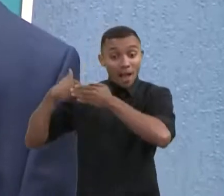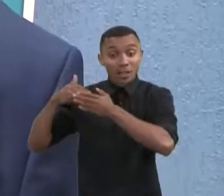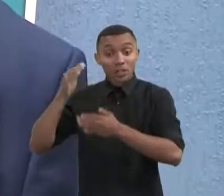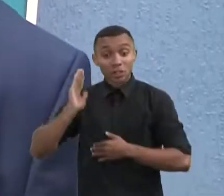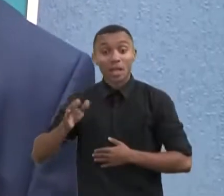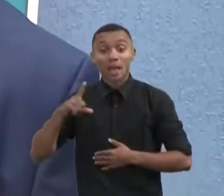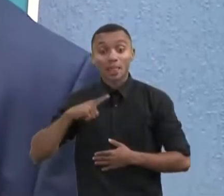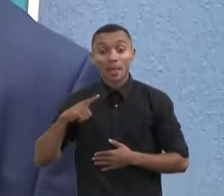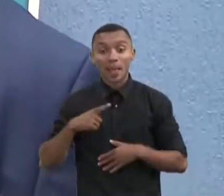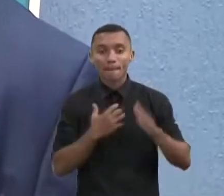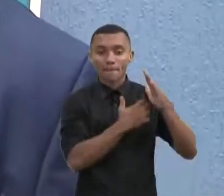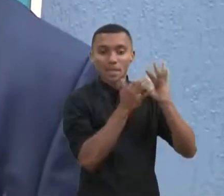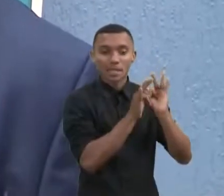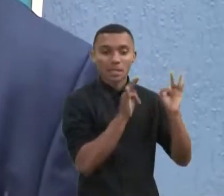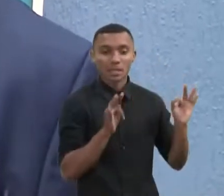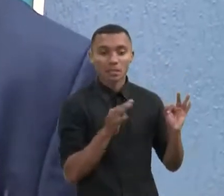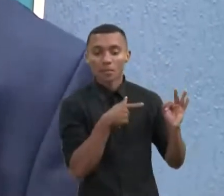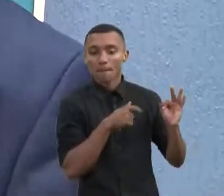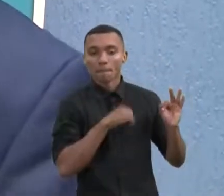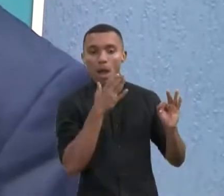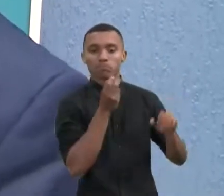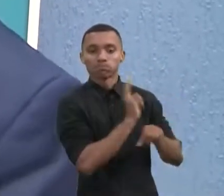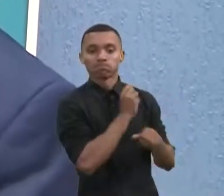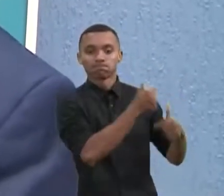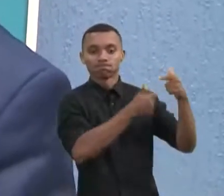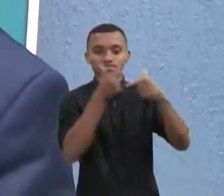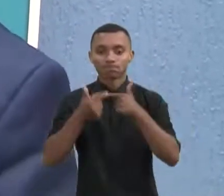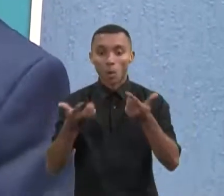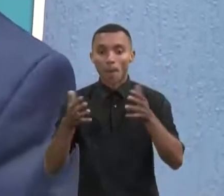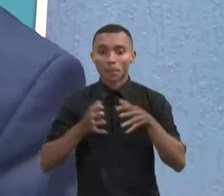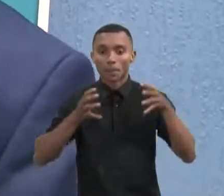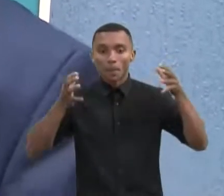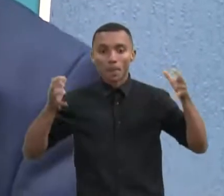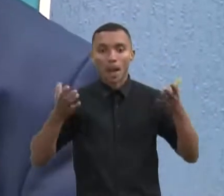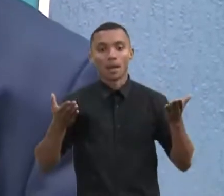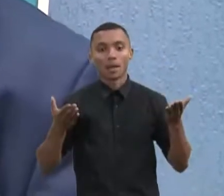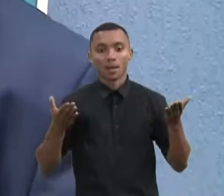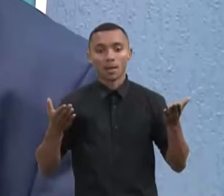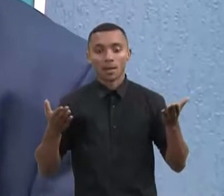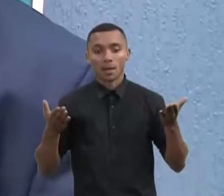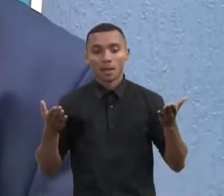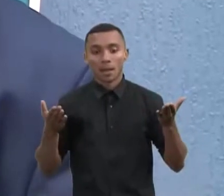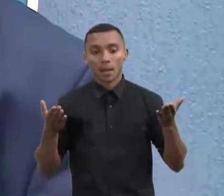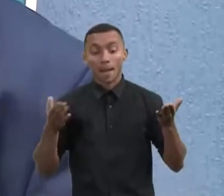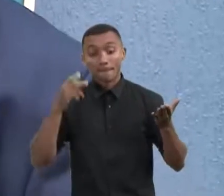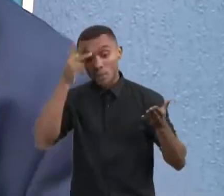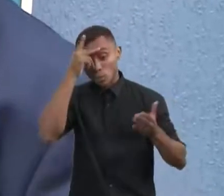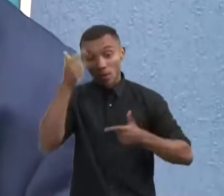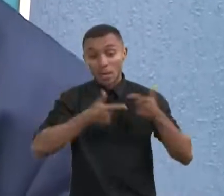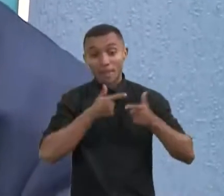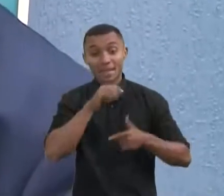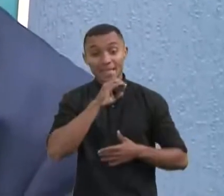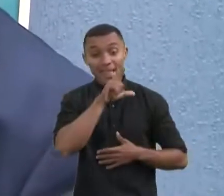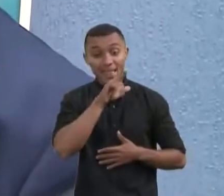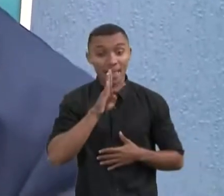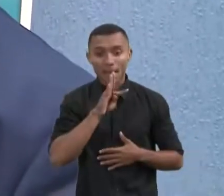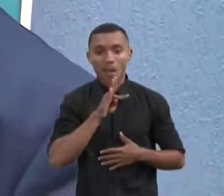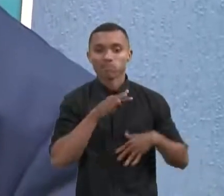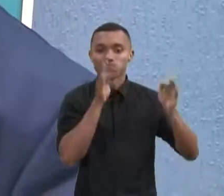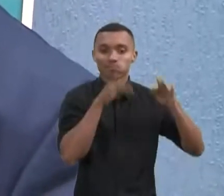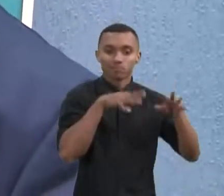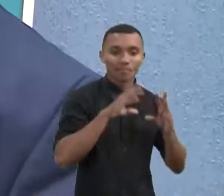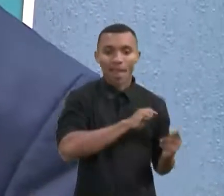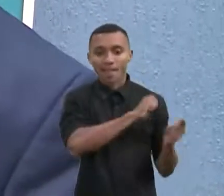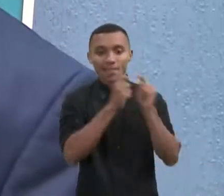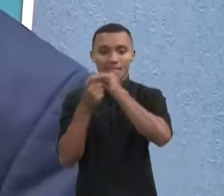teve a micro e a pequena empresa, sempre foi a maior empregadora. Só que ela aumentou mais ainda. É uma migração do emprego da pequena, da grande